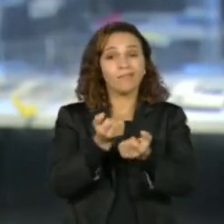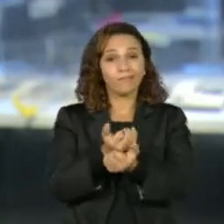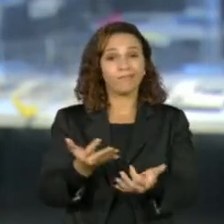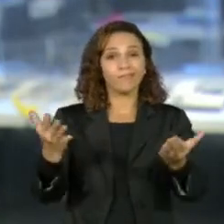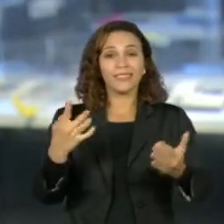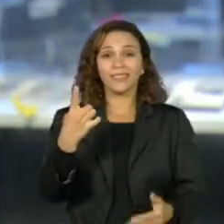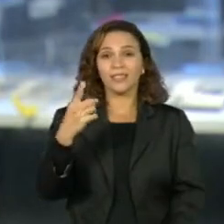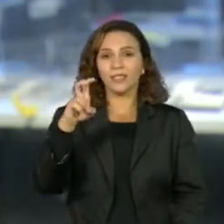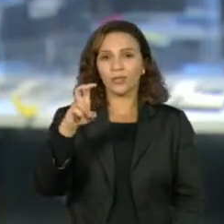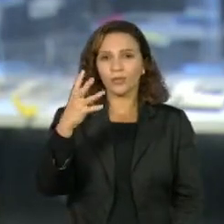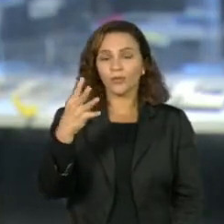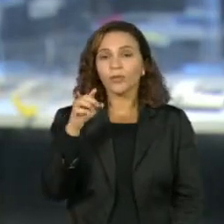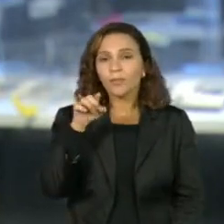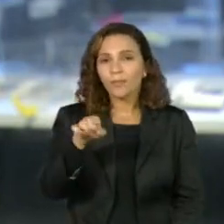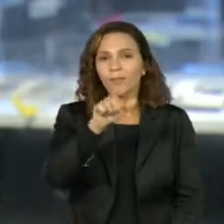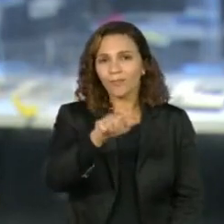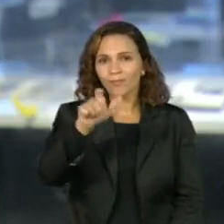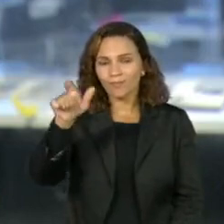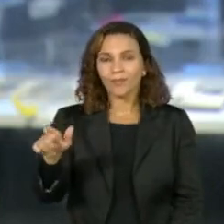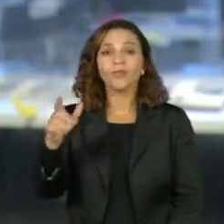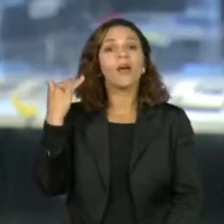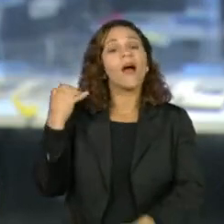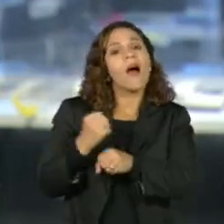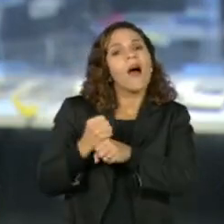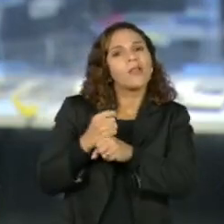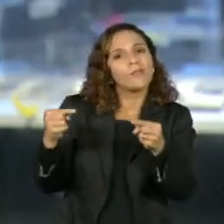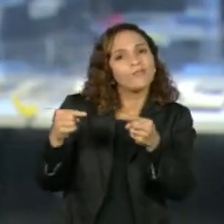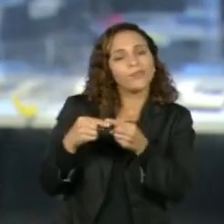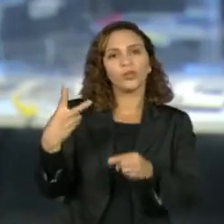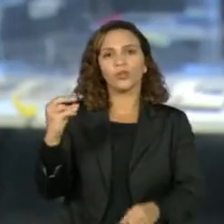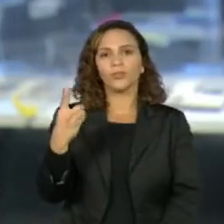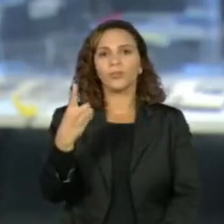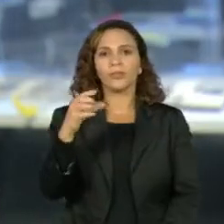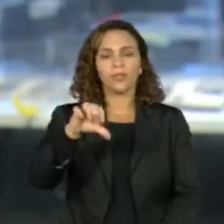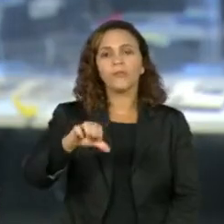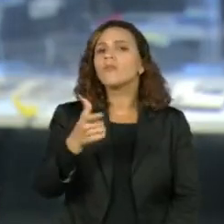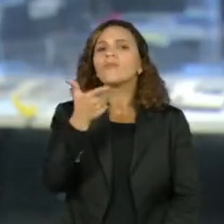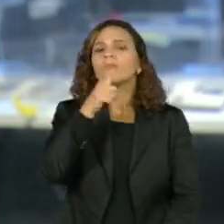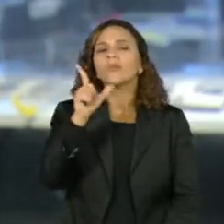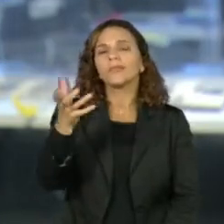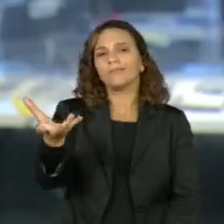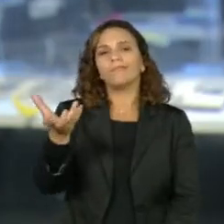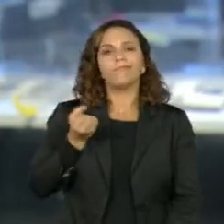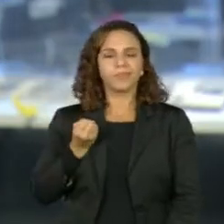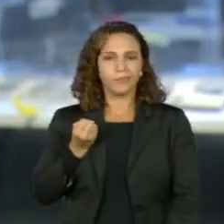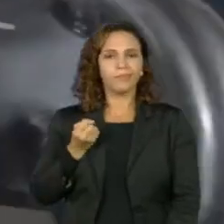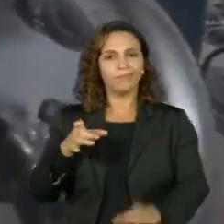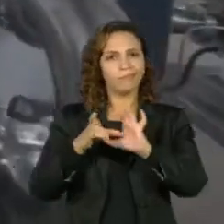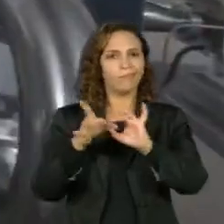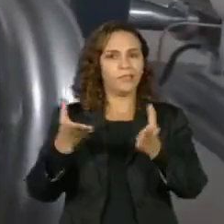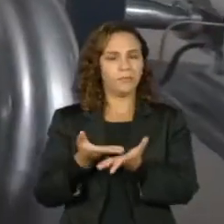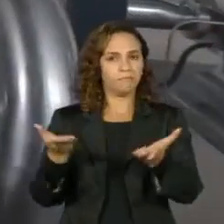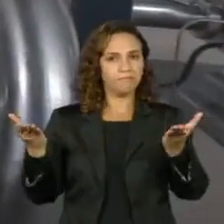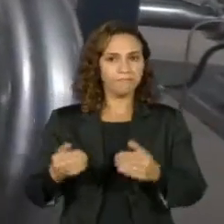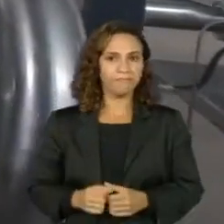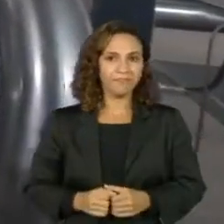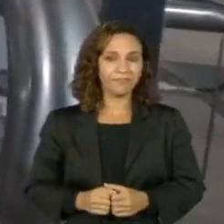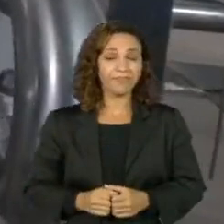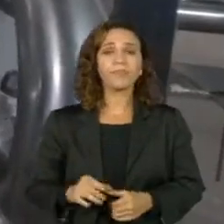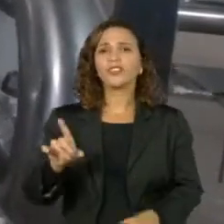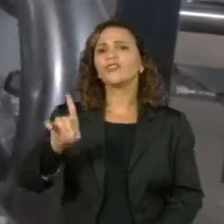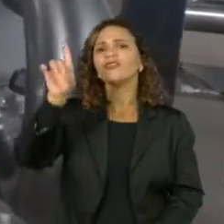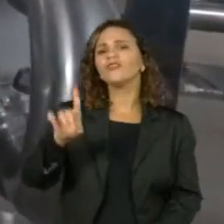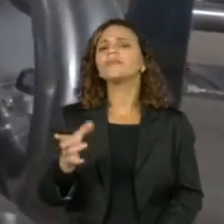mil trabalhadores que não conseguiram receber o abono referente ao ano base de 2019. Tem direito